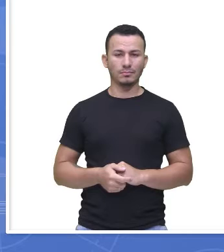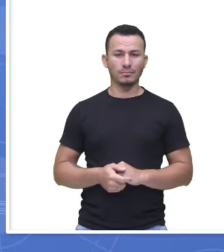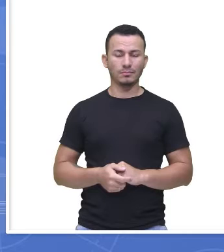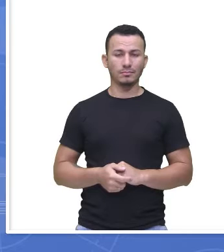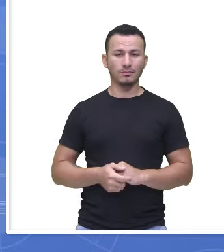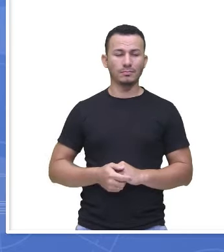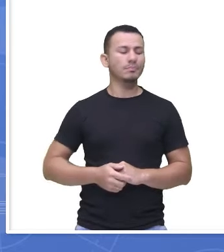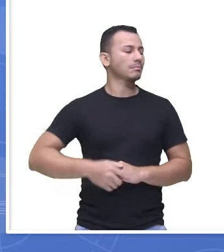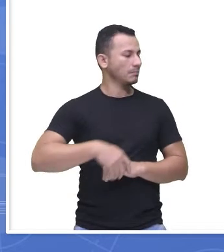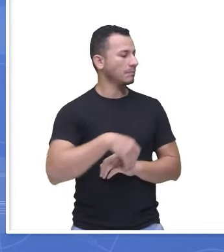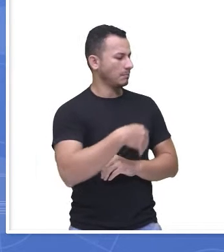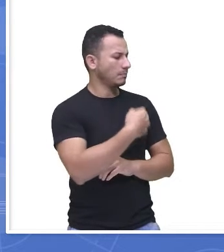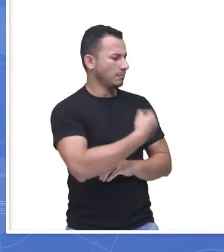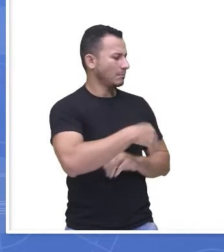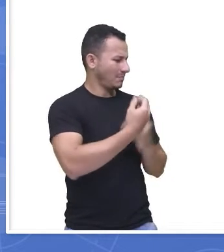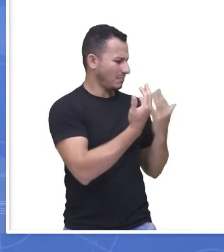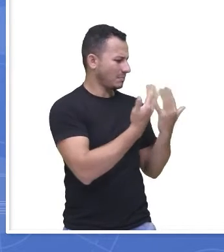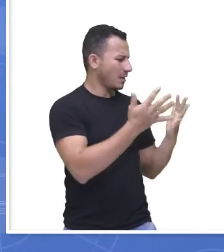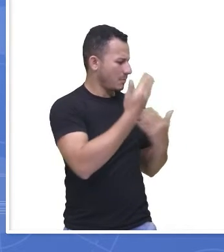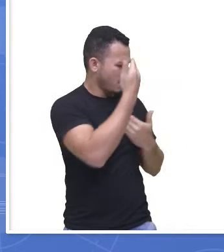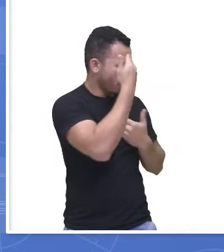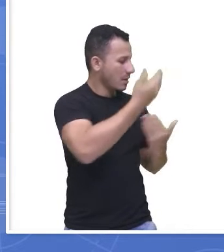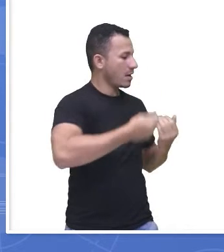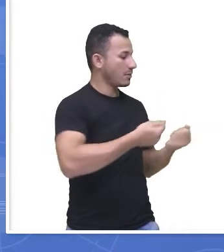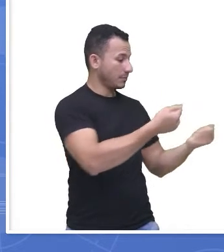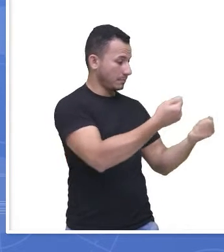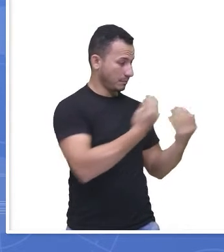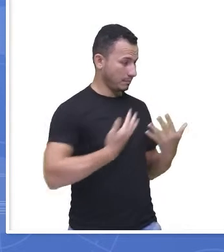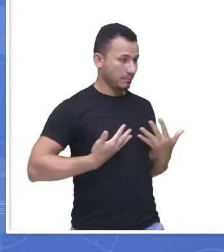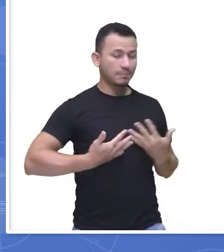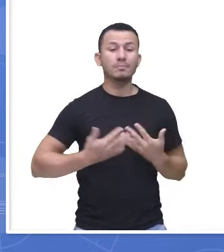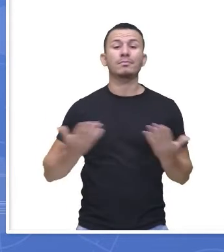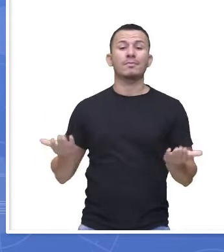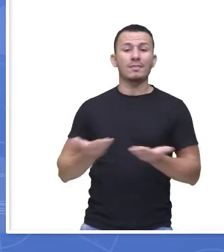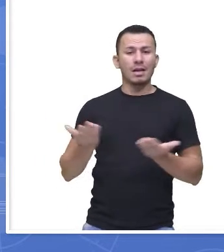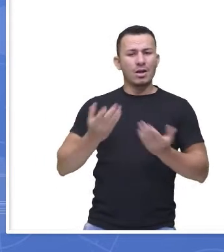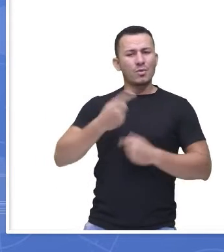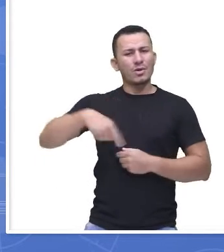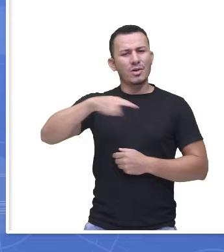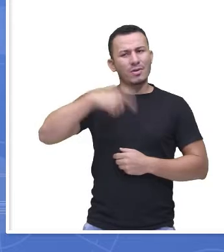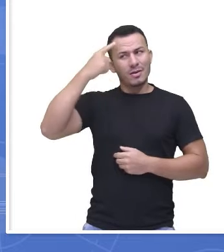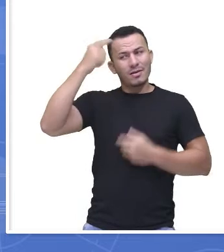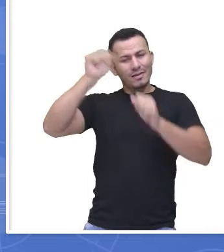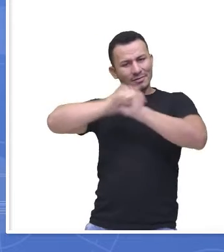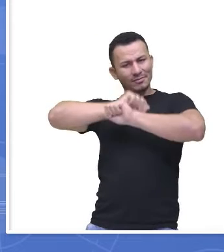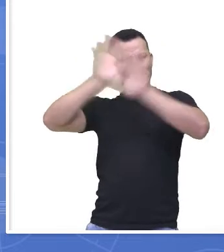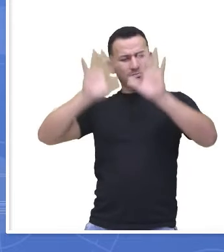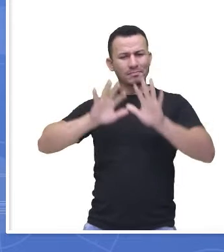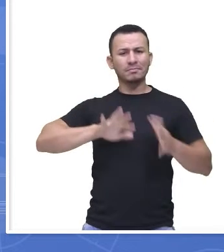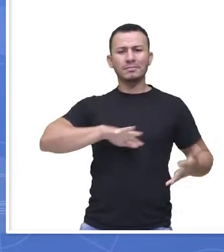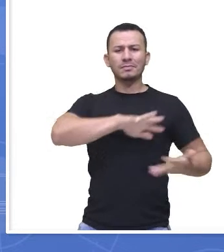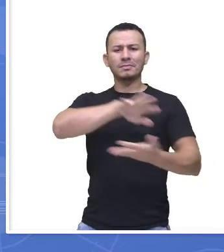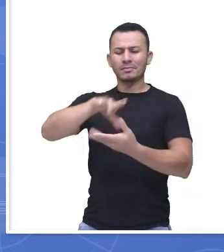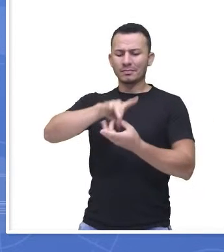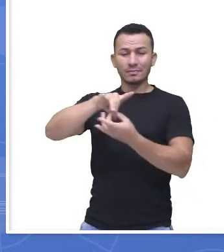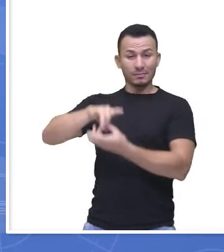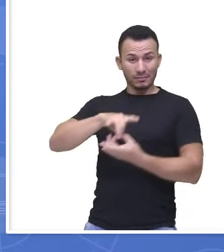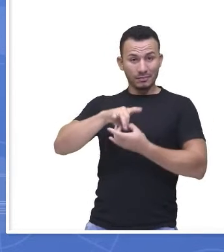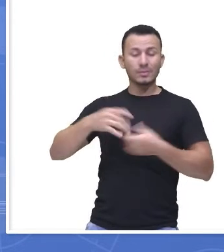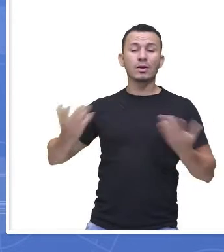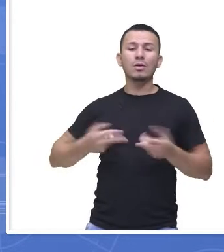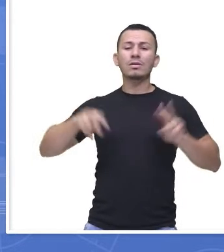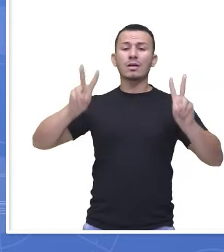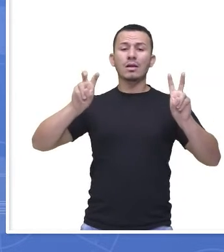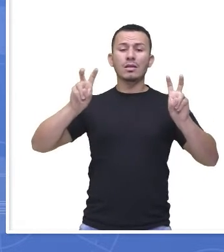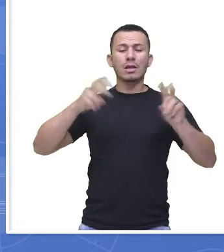Muito bem, Djurquinha, parabéns aí pela explicação. Agora nós entendemos o que é globalização. Por isso que nós vamos tratar dessa questão